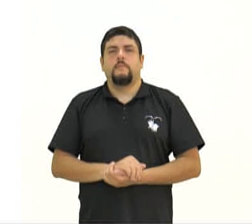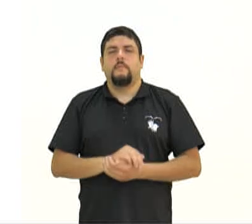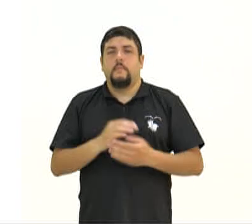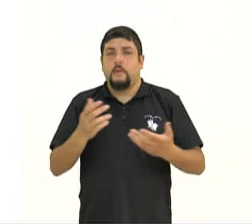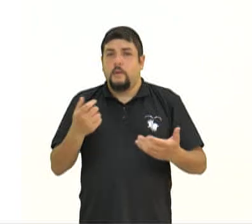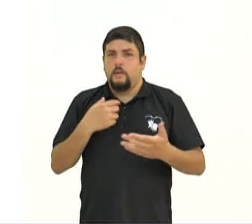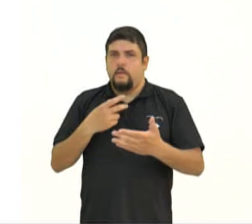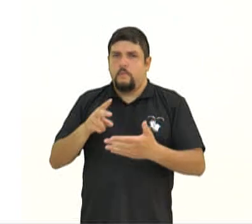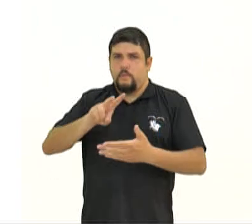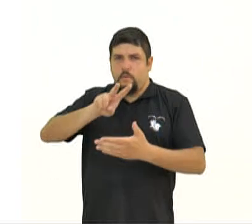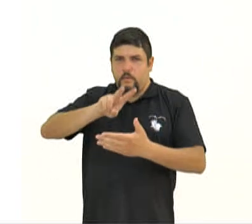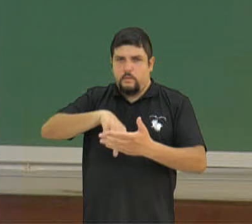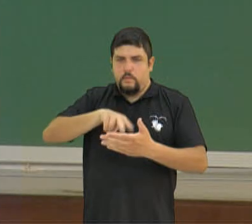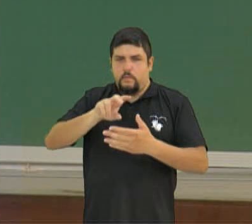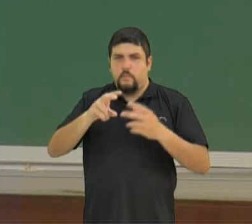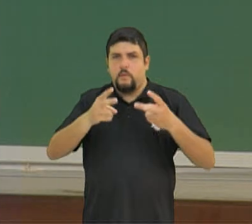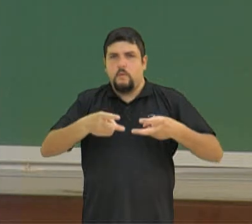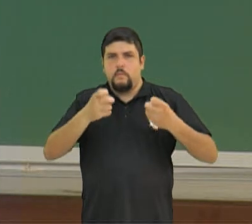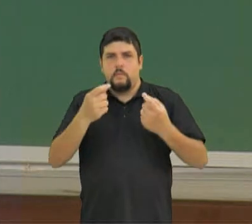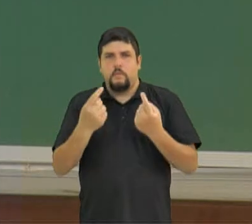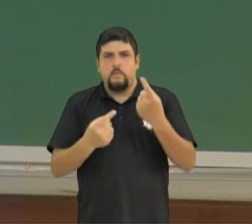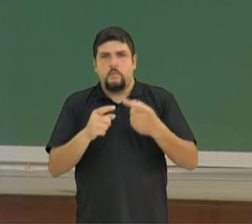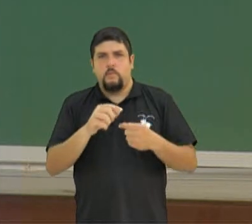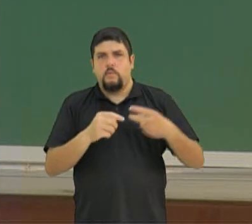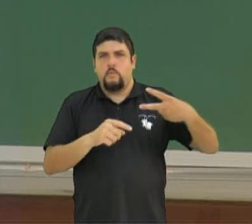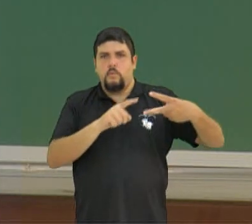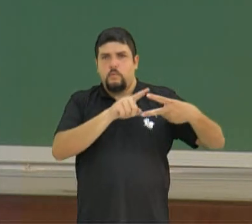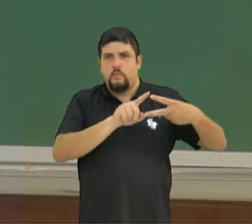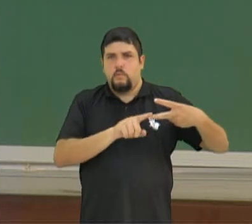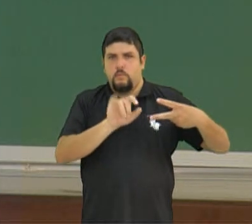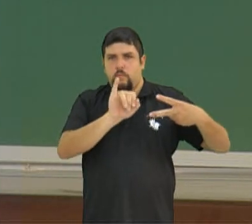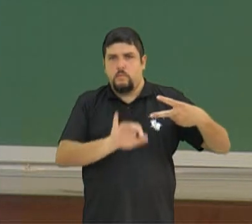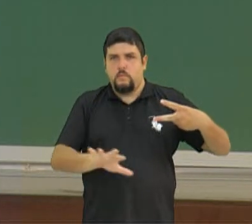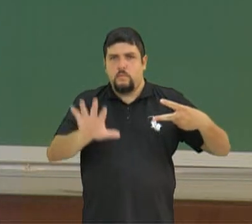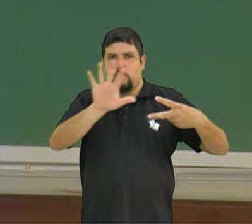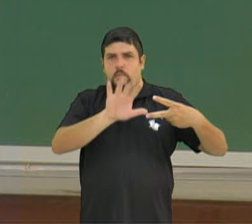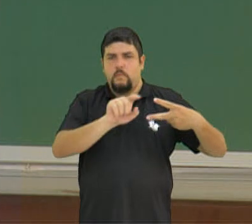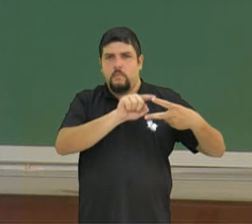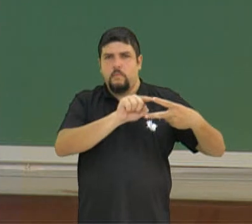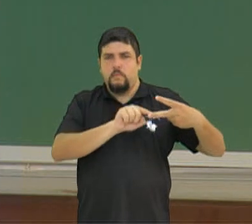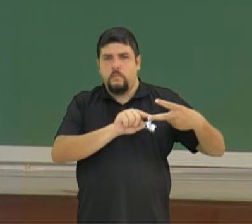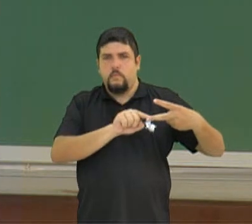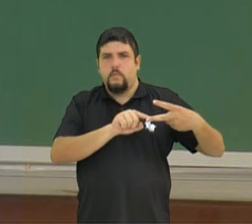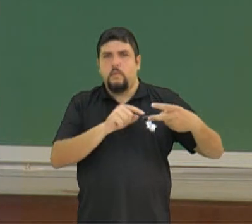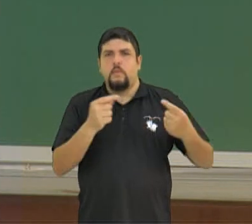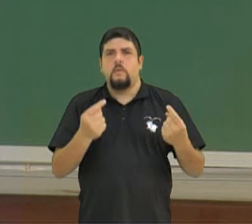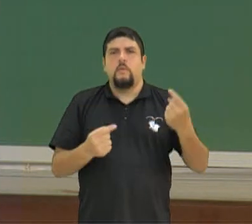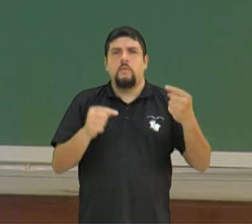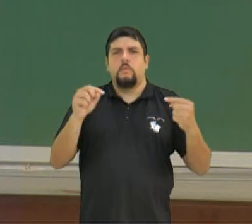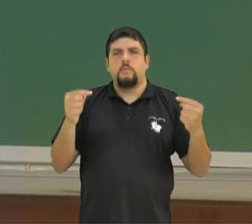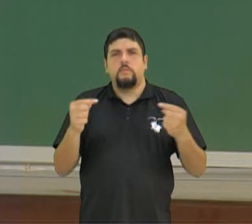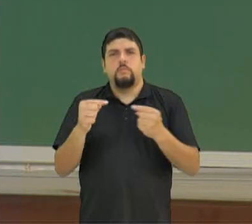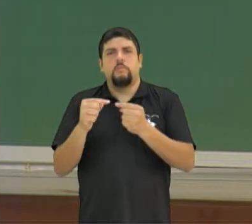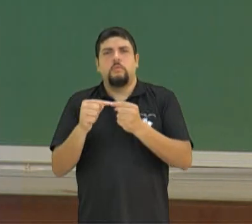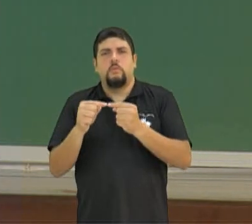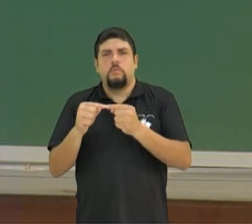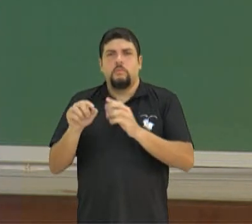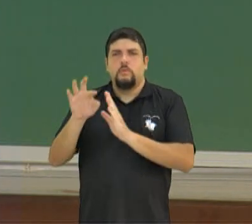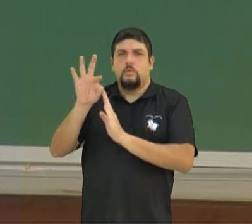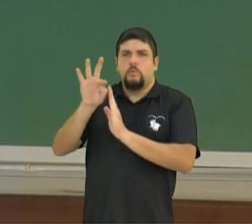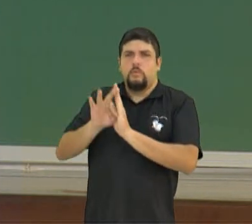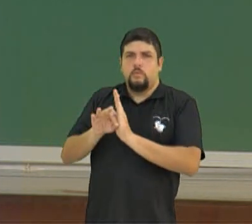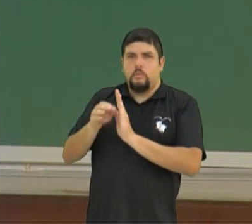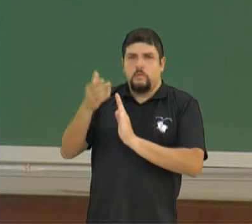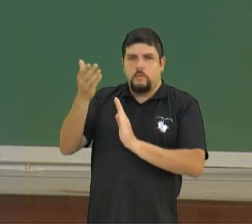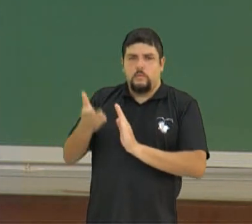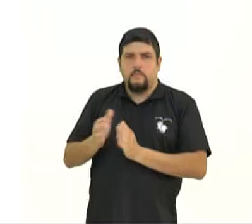leitura, observem qual dos dois, aqui das duas posturas, está de acordo com o que nós acabamos